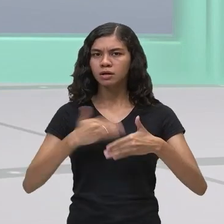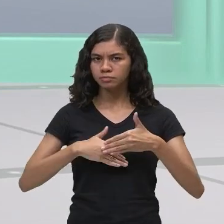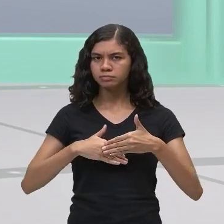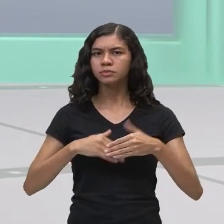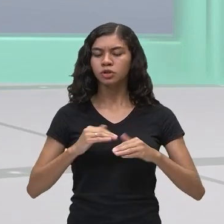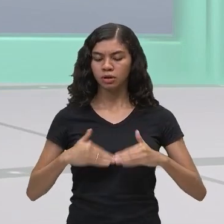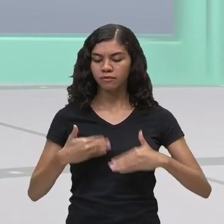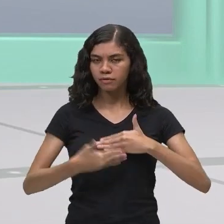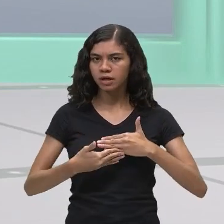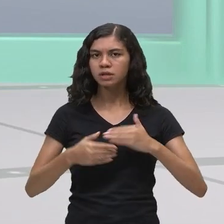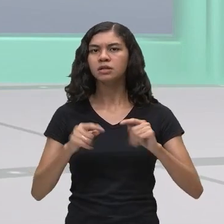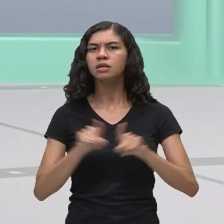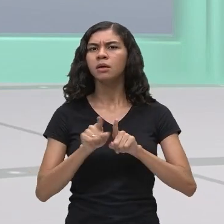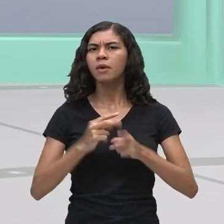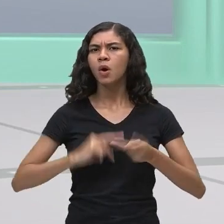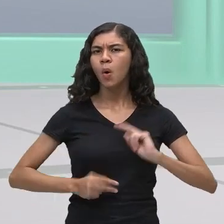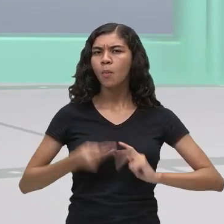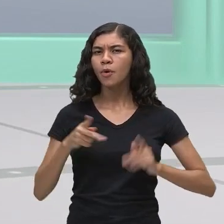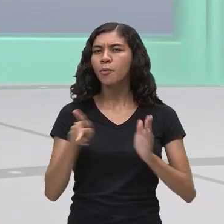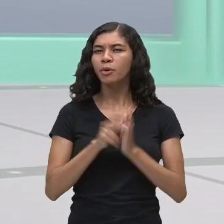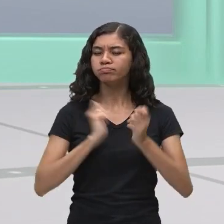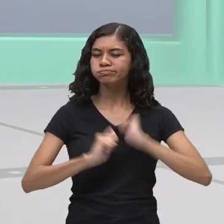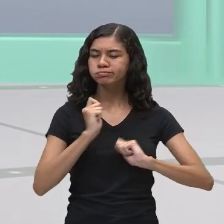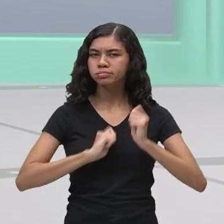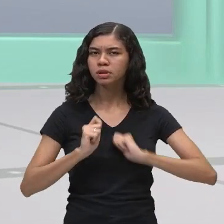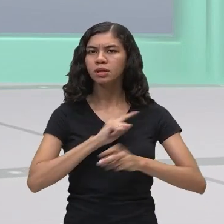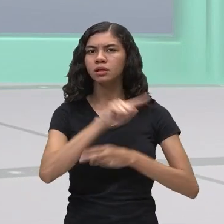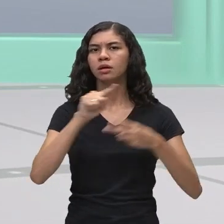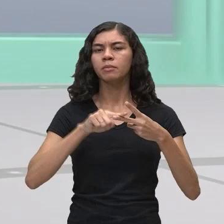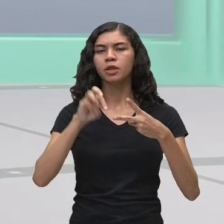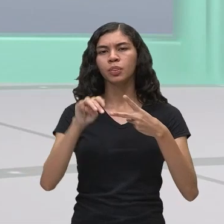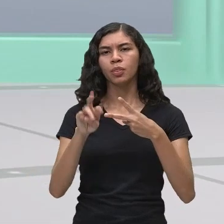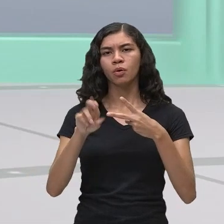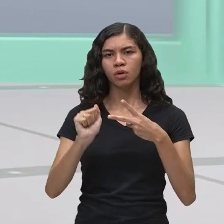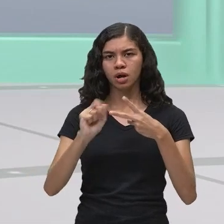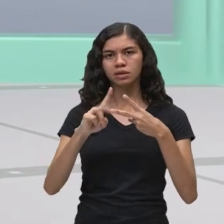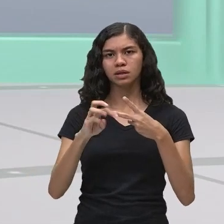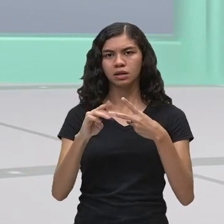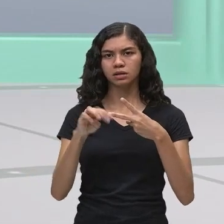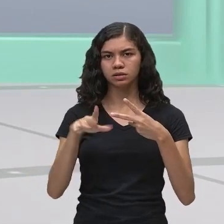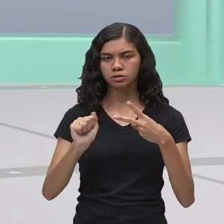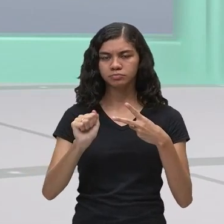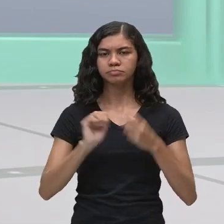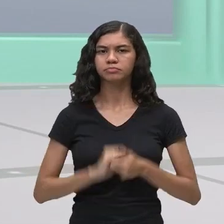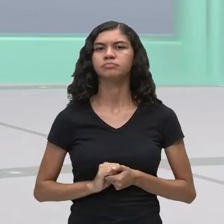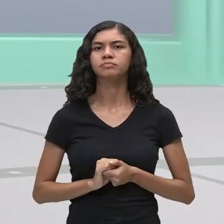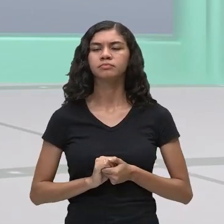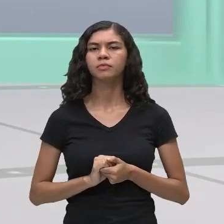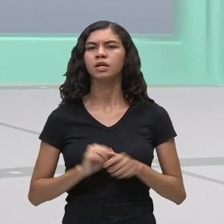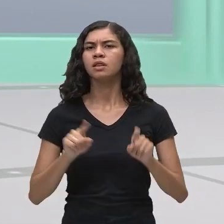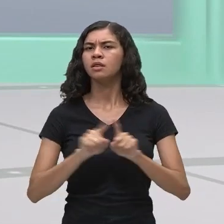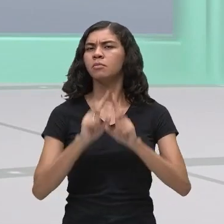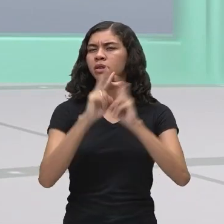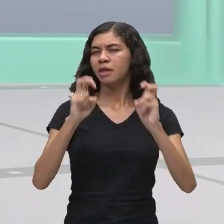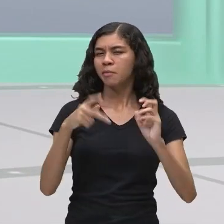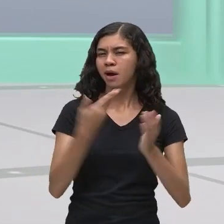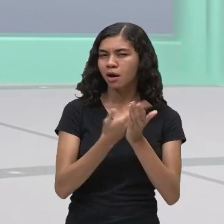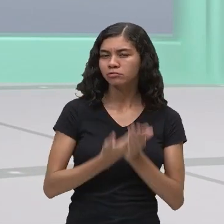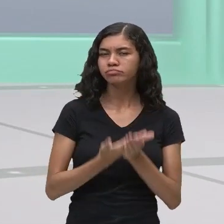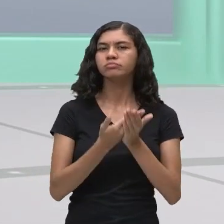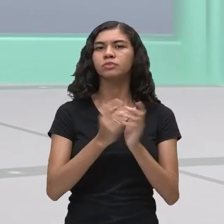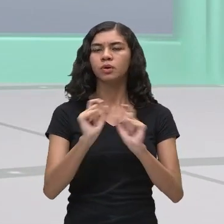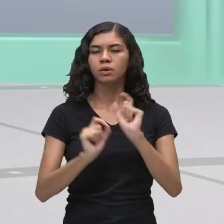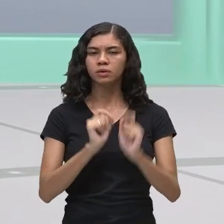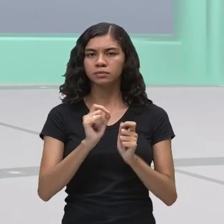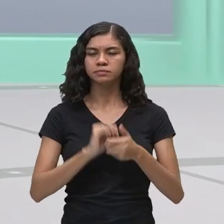hormônios como a adrenalina e a noradrenalina. Falamos também na nossa aula sobre o pâncreas. O pâncreas, que é